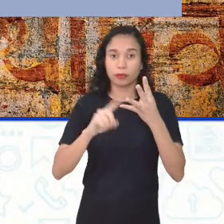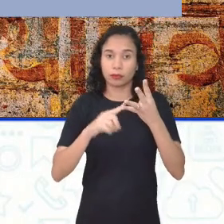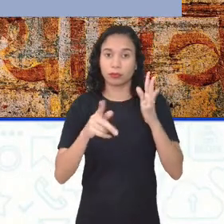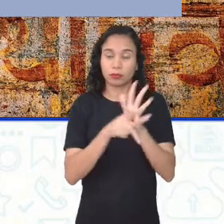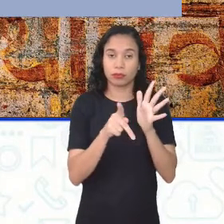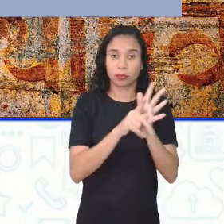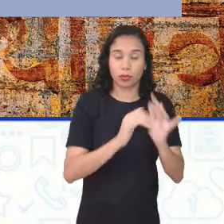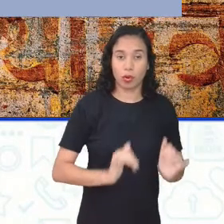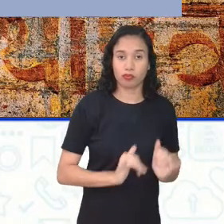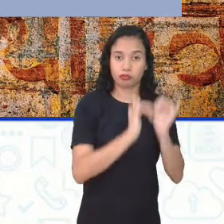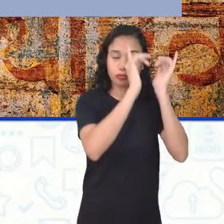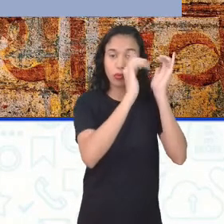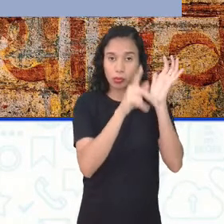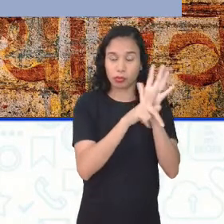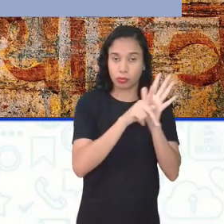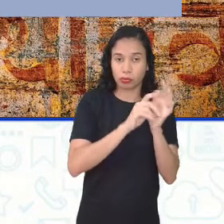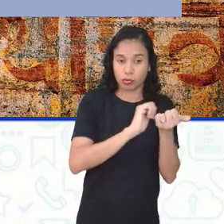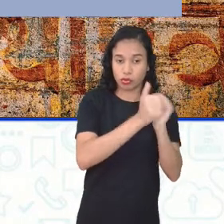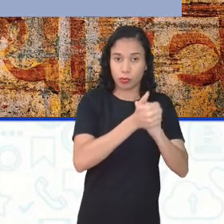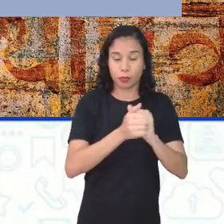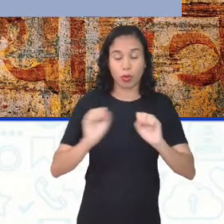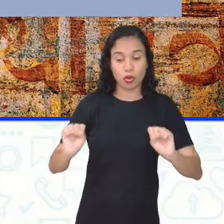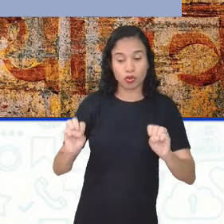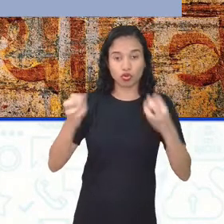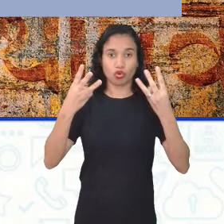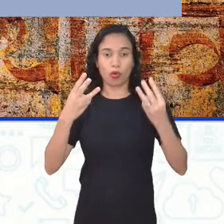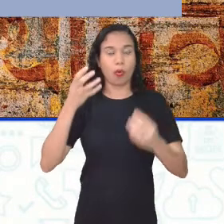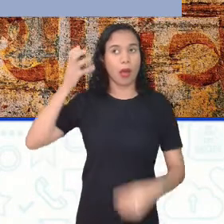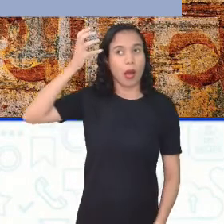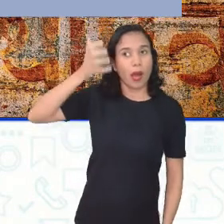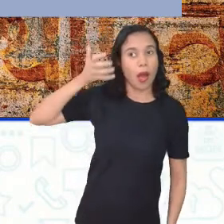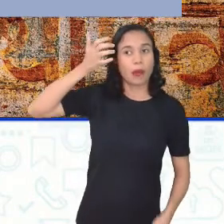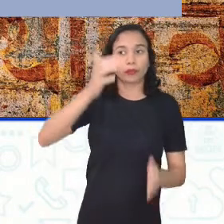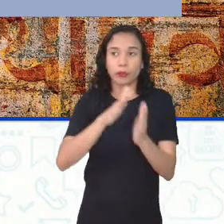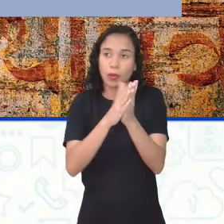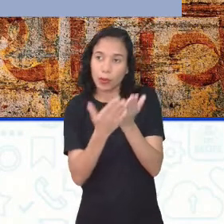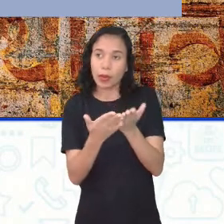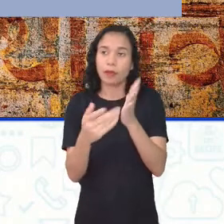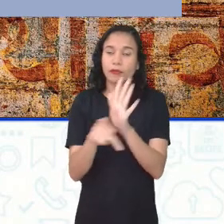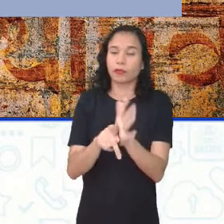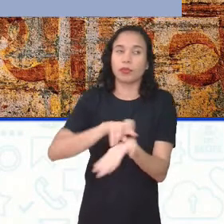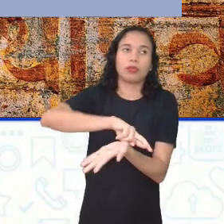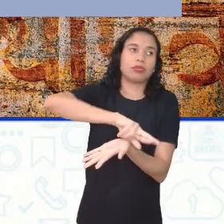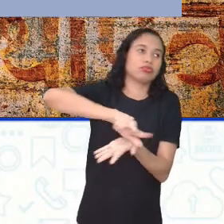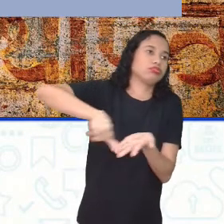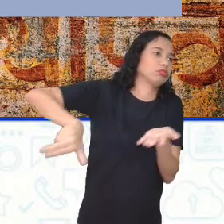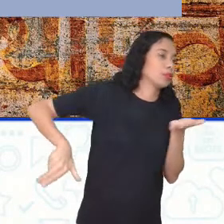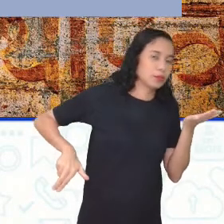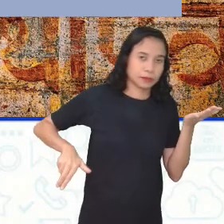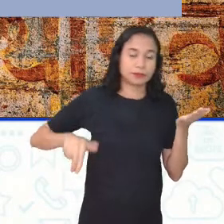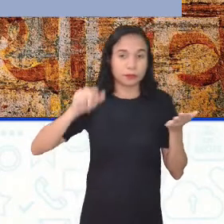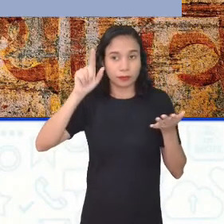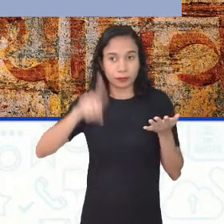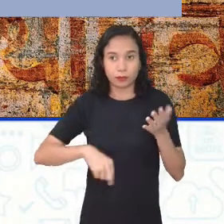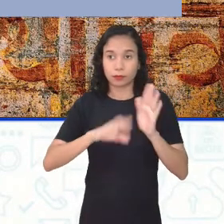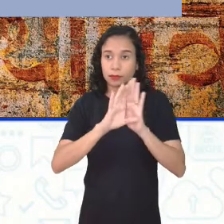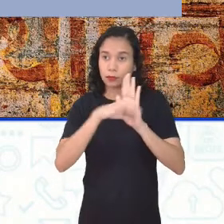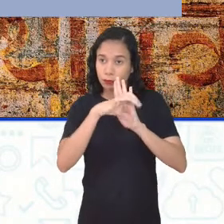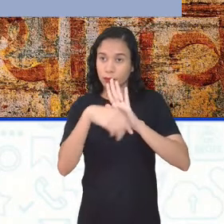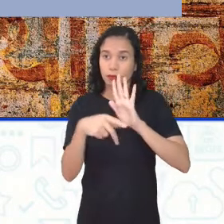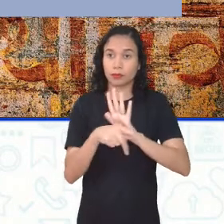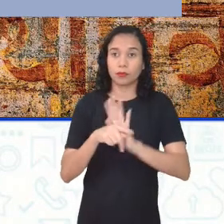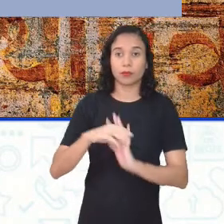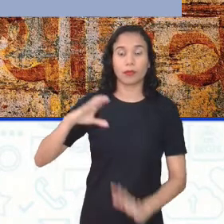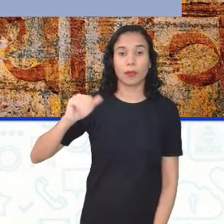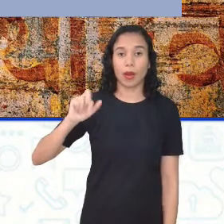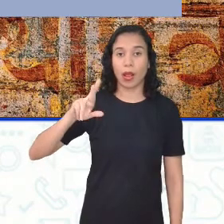campeonatos esportivos, shows musicais, programas de rádio, livros, discos, etc. E esse conceito é o de Carlos